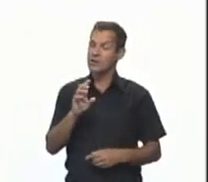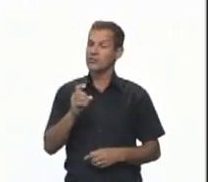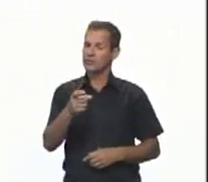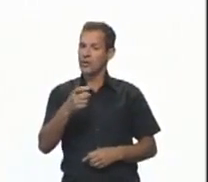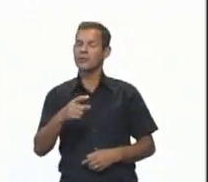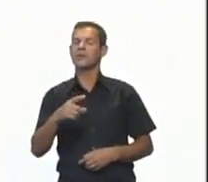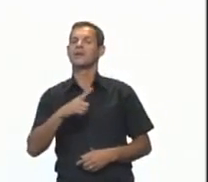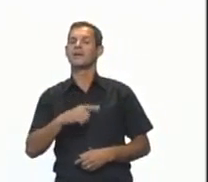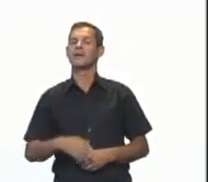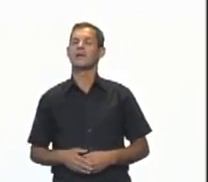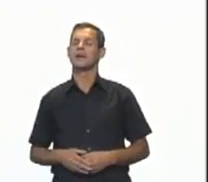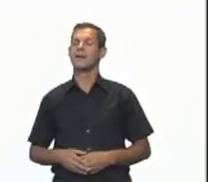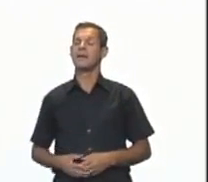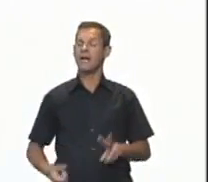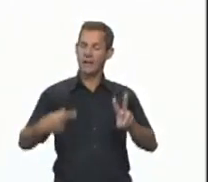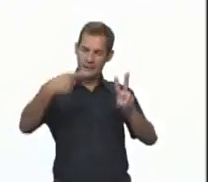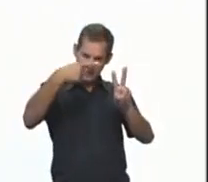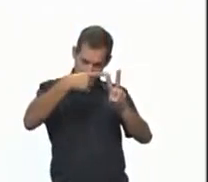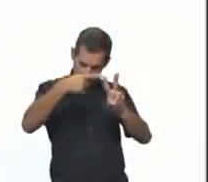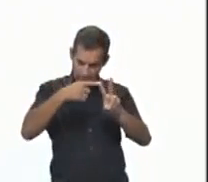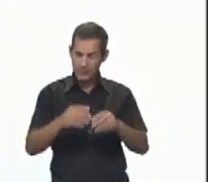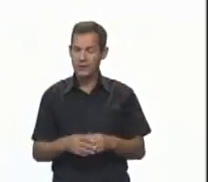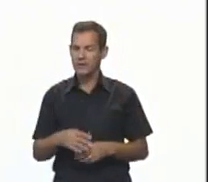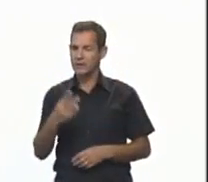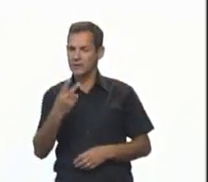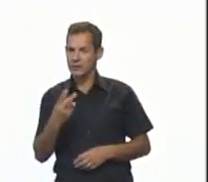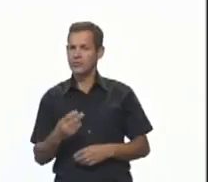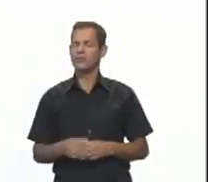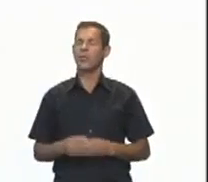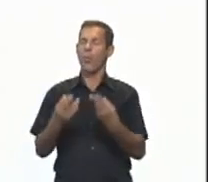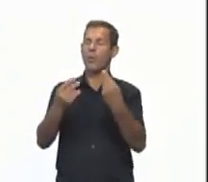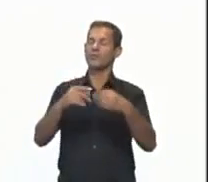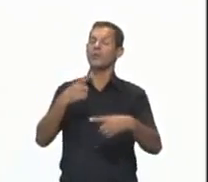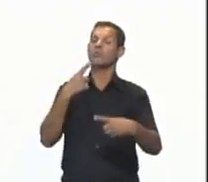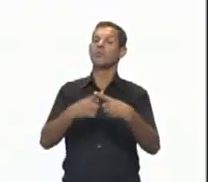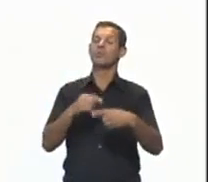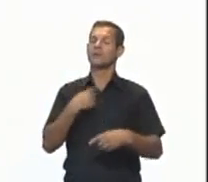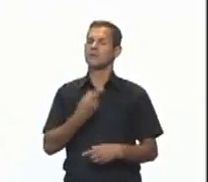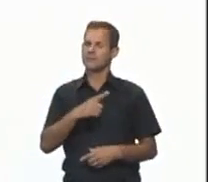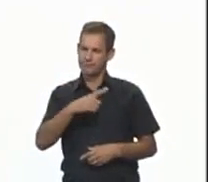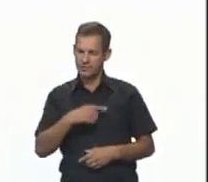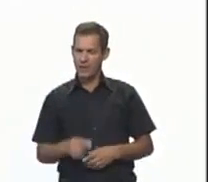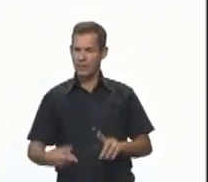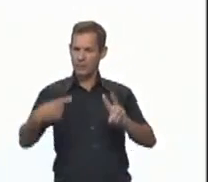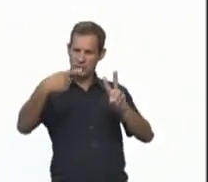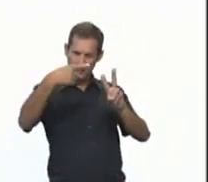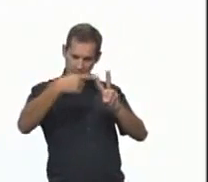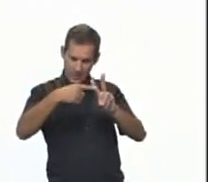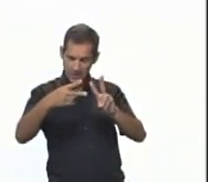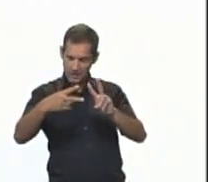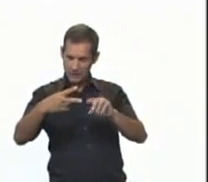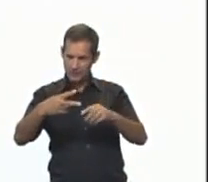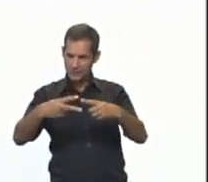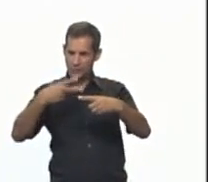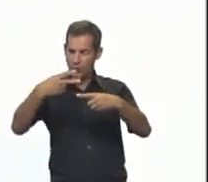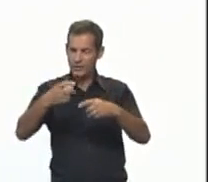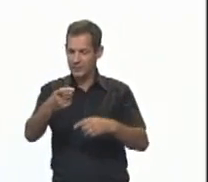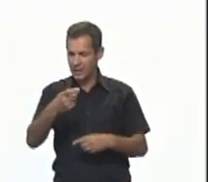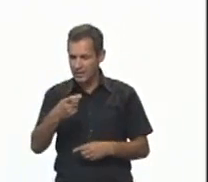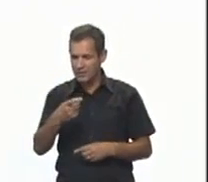x, basta que você tire a raiz quadrada de ambos os lados da igualdade. Por quê? Nós vamos ter raiz quadrada de x ao